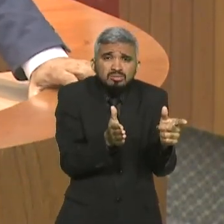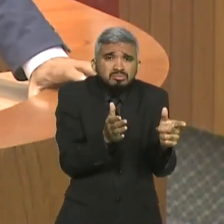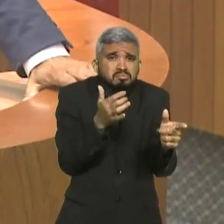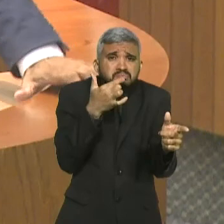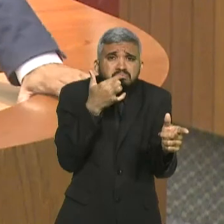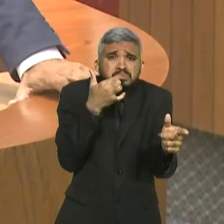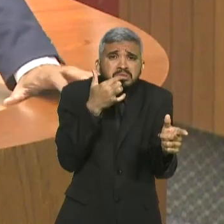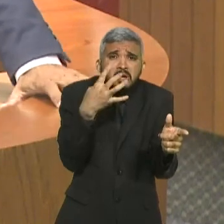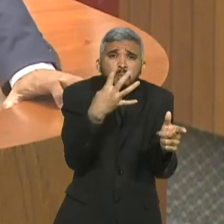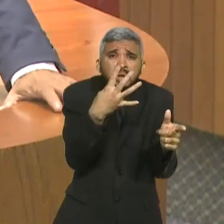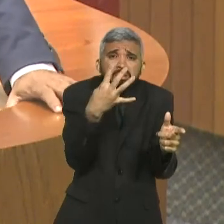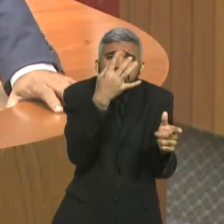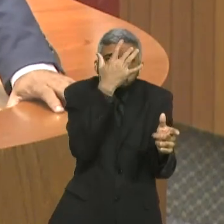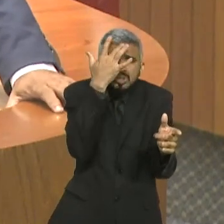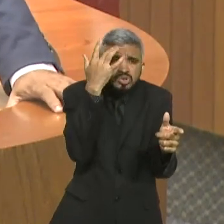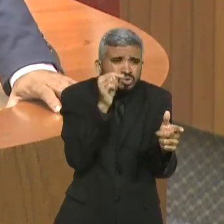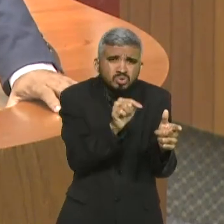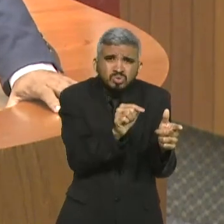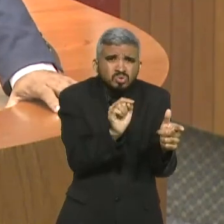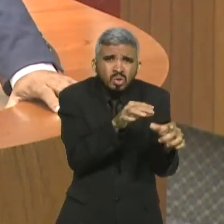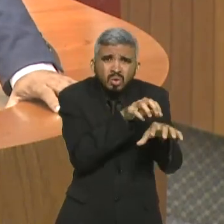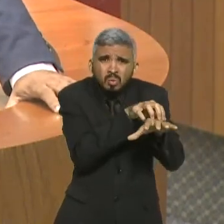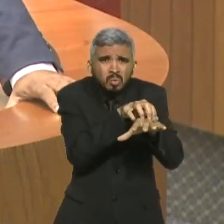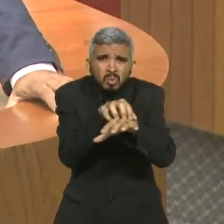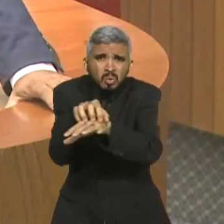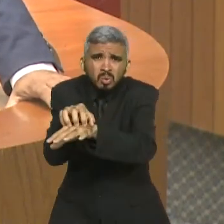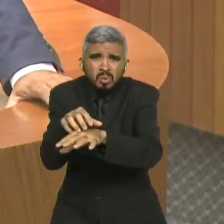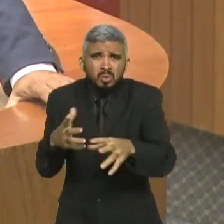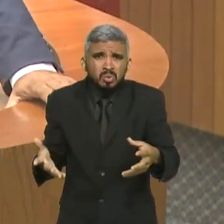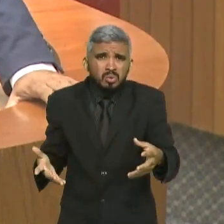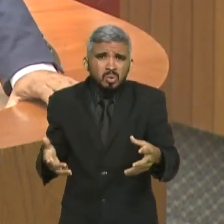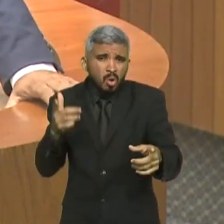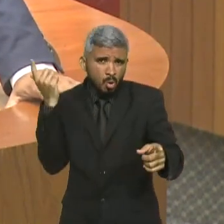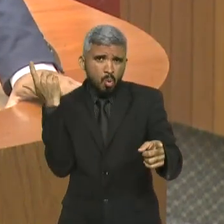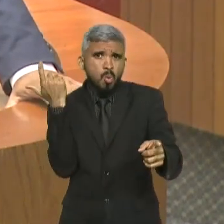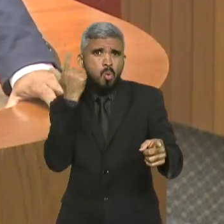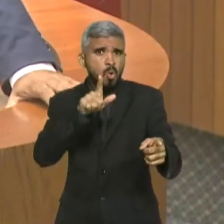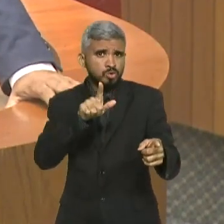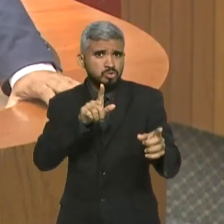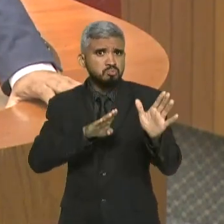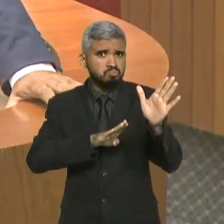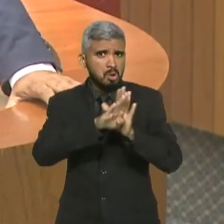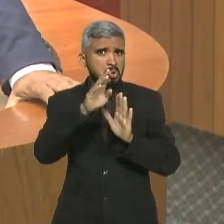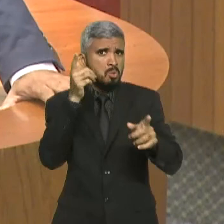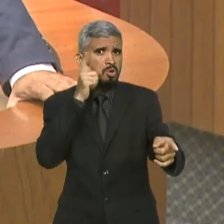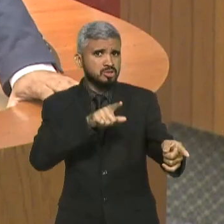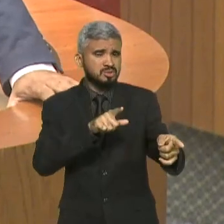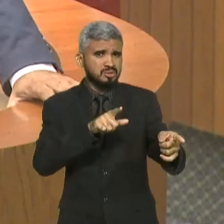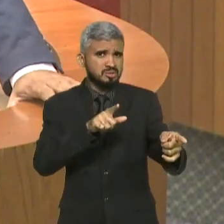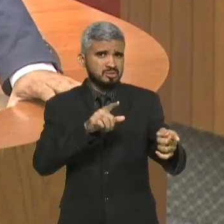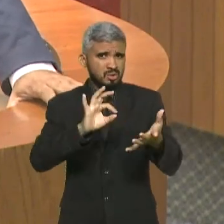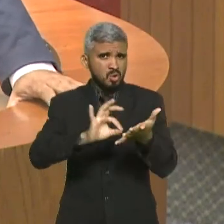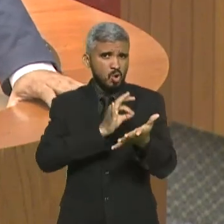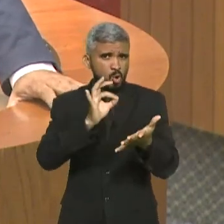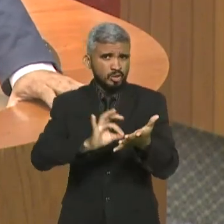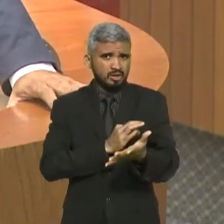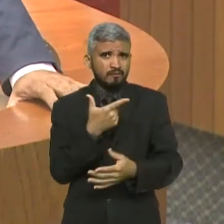propulsão, está aí diante de um contrato bilionário para uma concessão de 20 anos